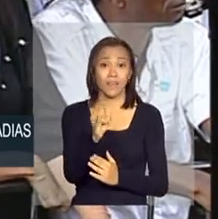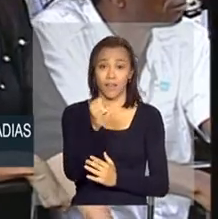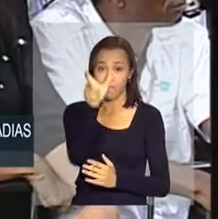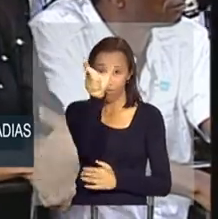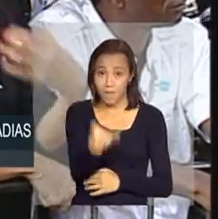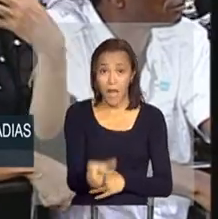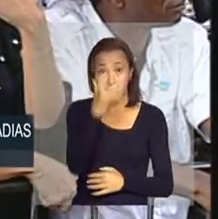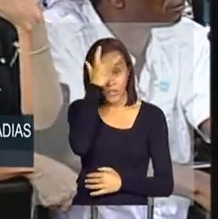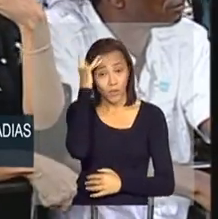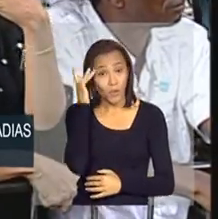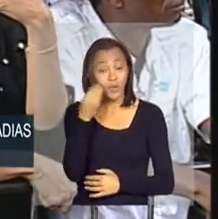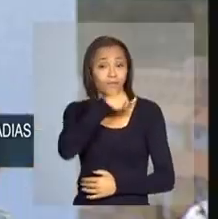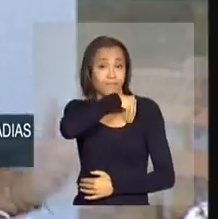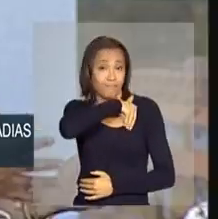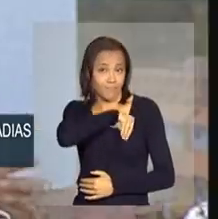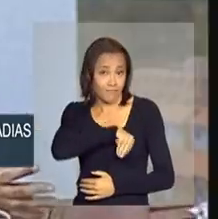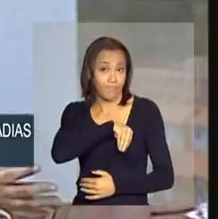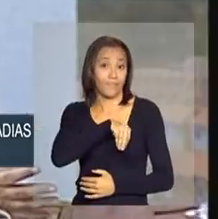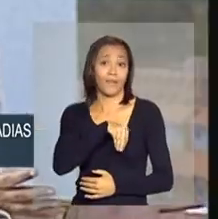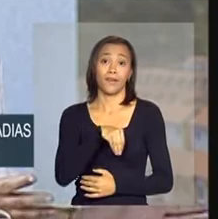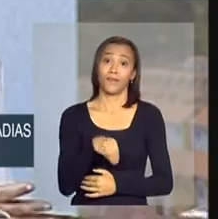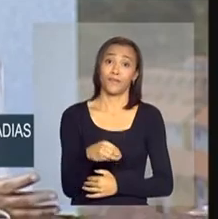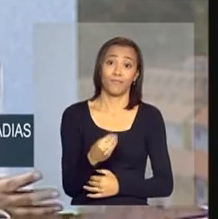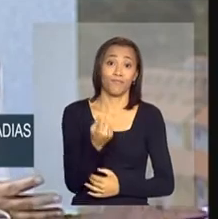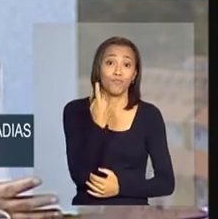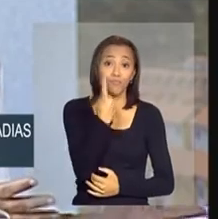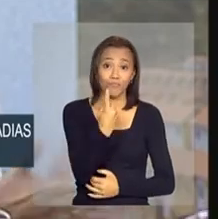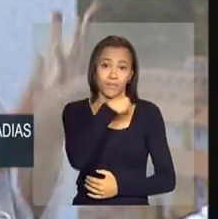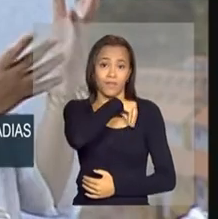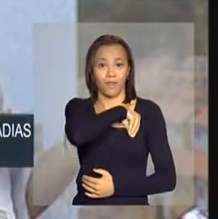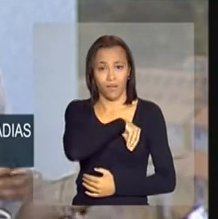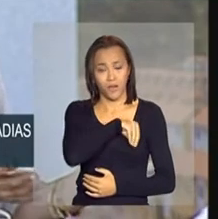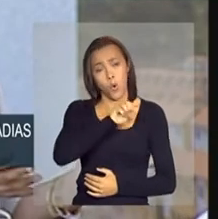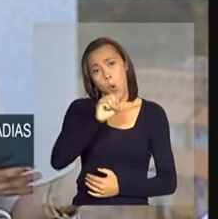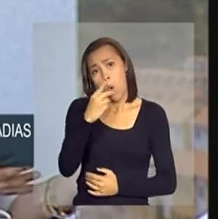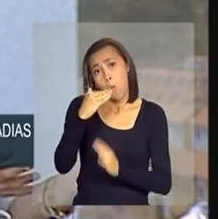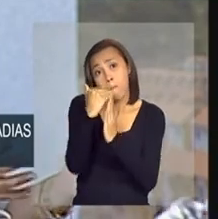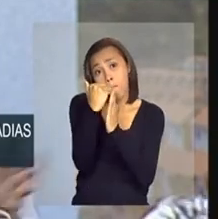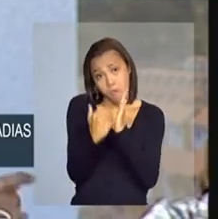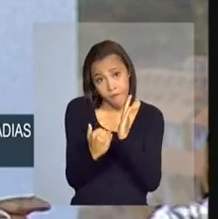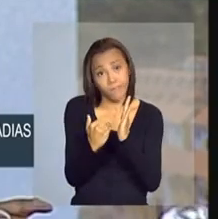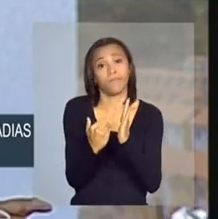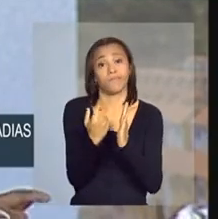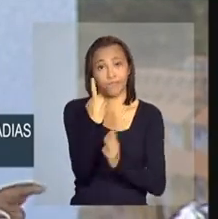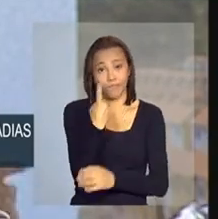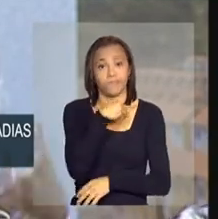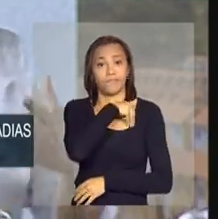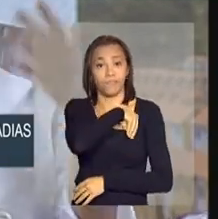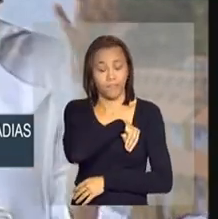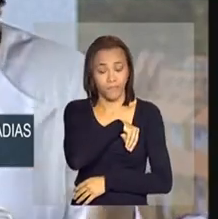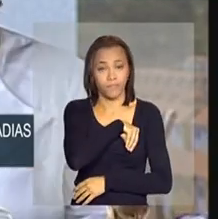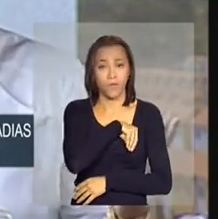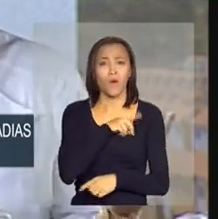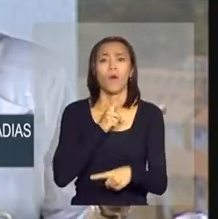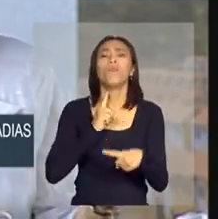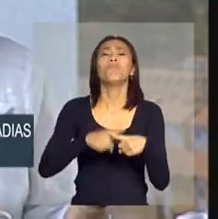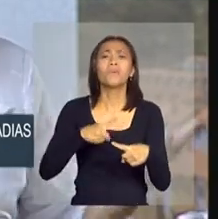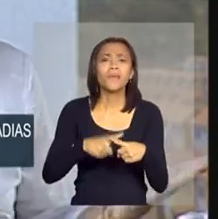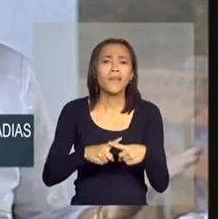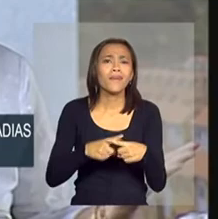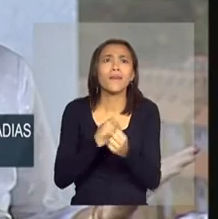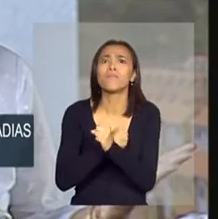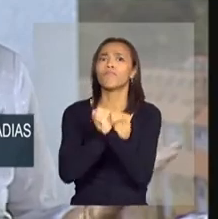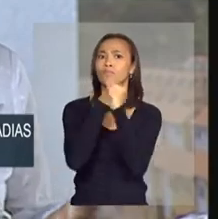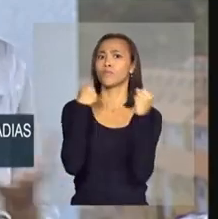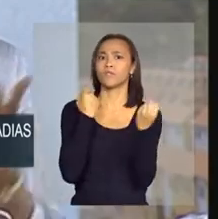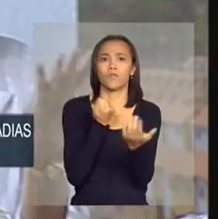pessoa ganhava o salário mínimo ou até menos que isso E porque é que era